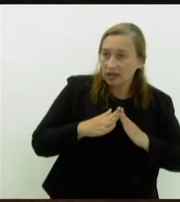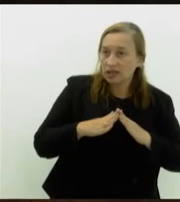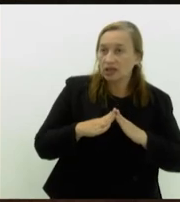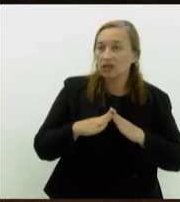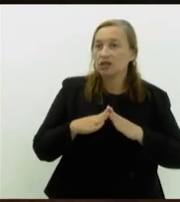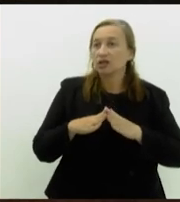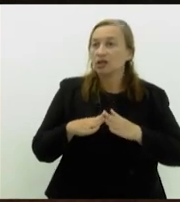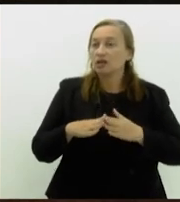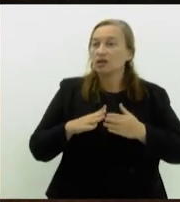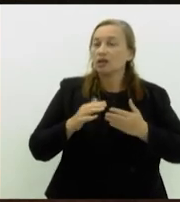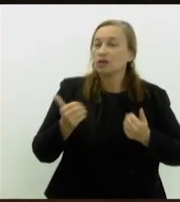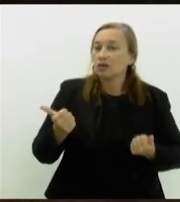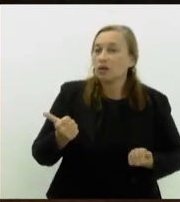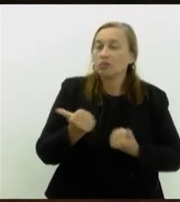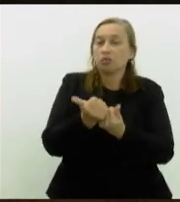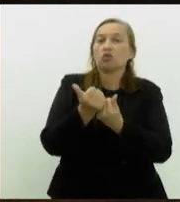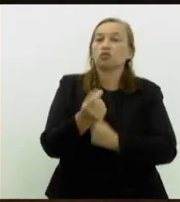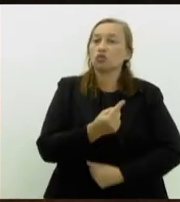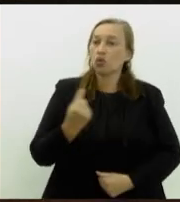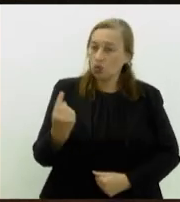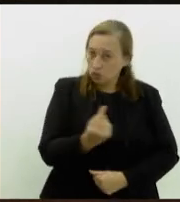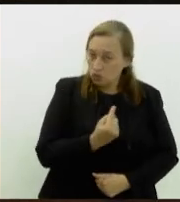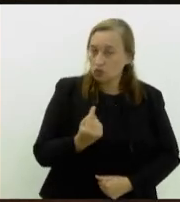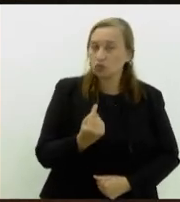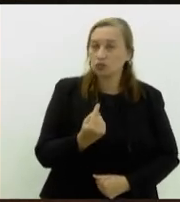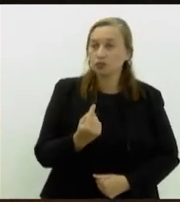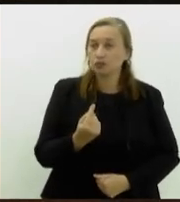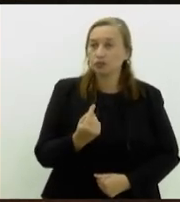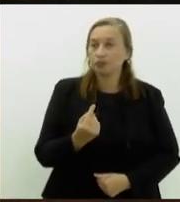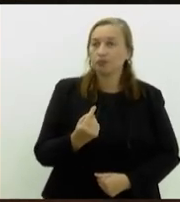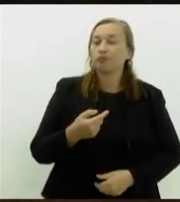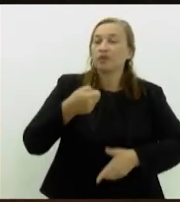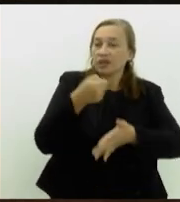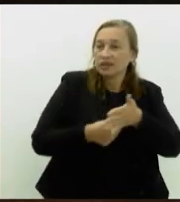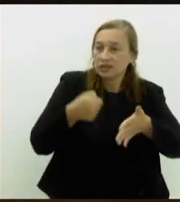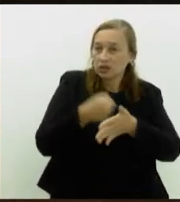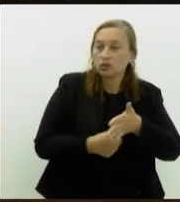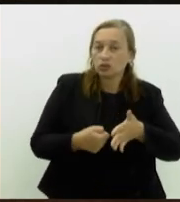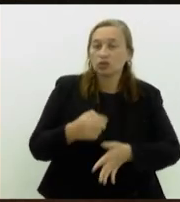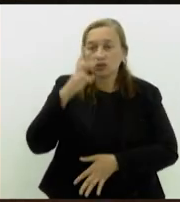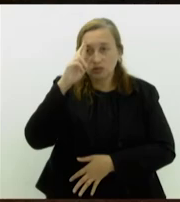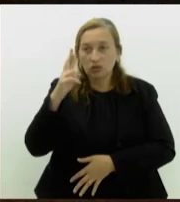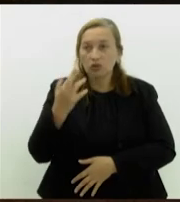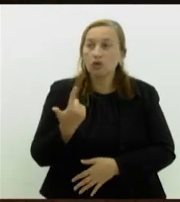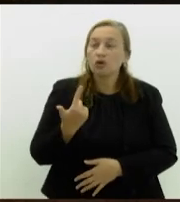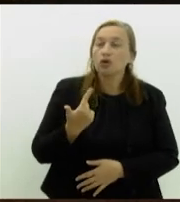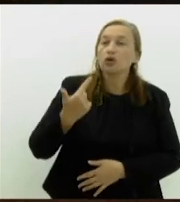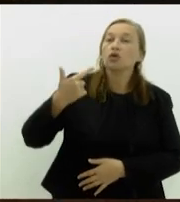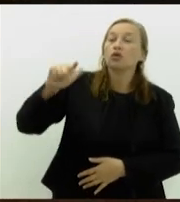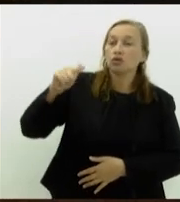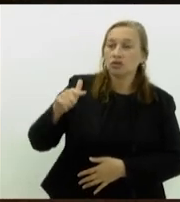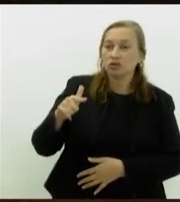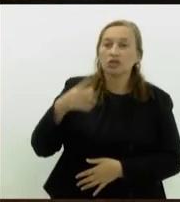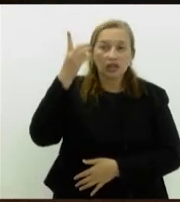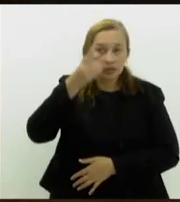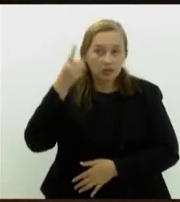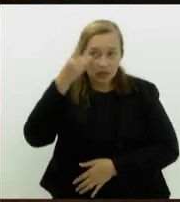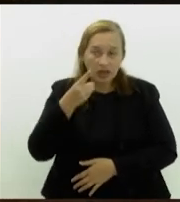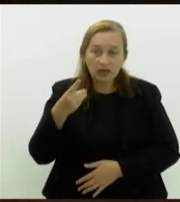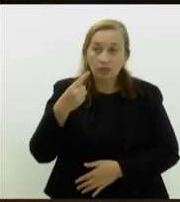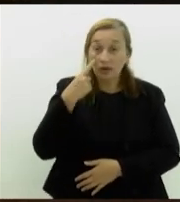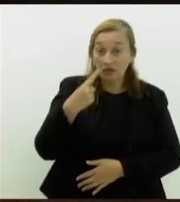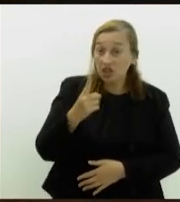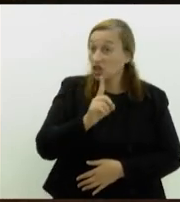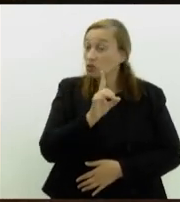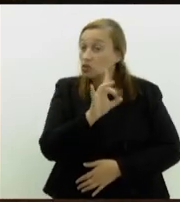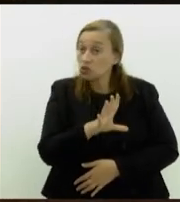conte, né, também com essa nosso apoio nessa batalha que Vossa Excelência com outros deputados tem travado para rever não só